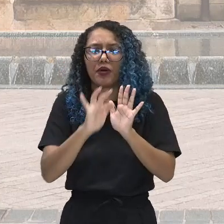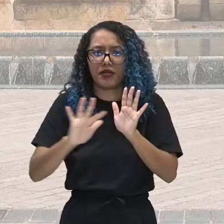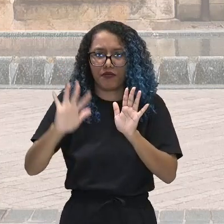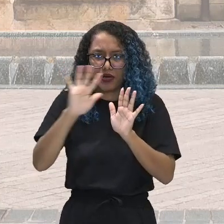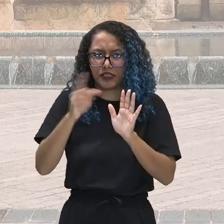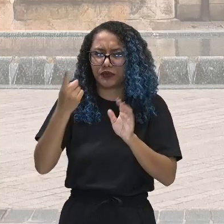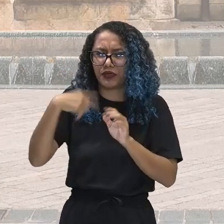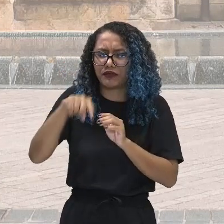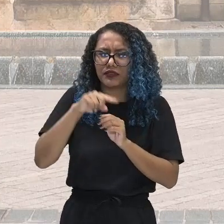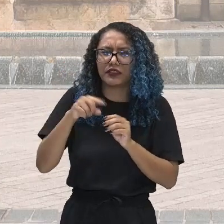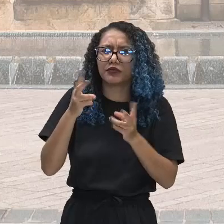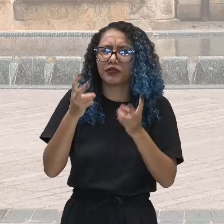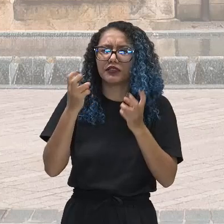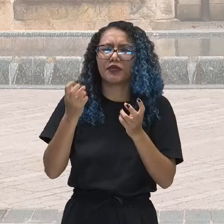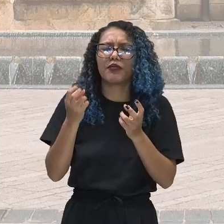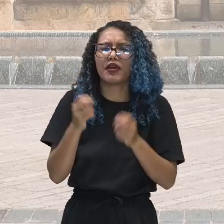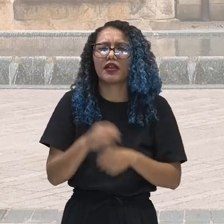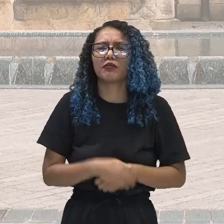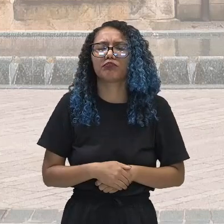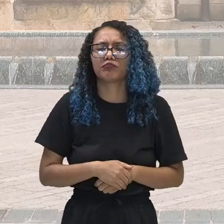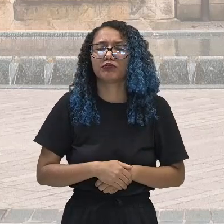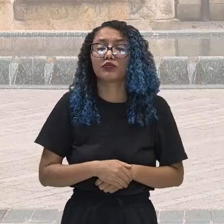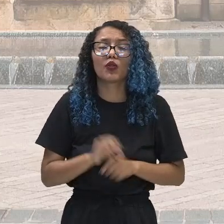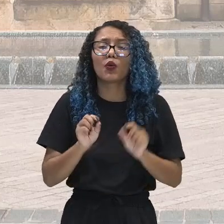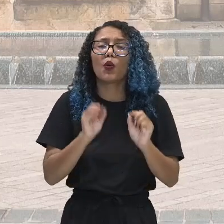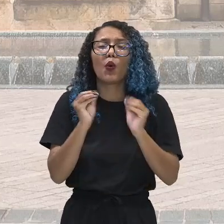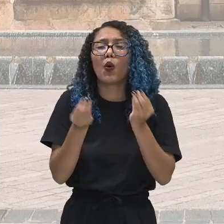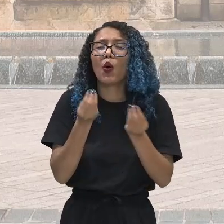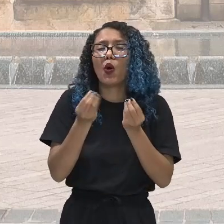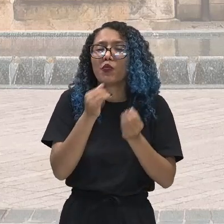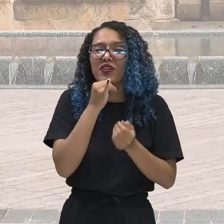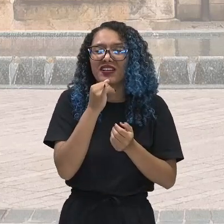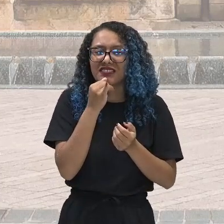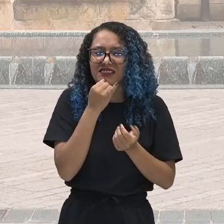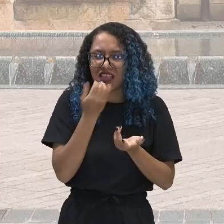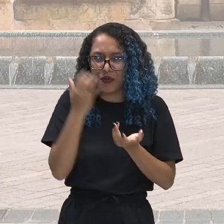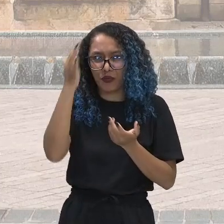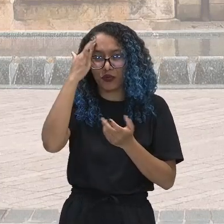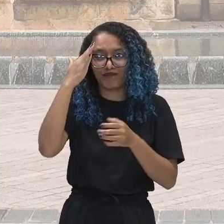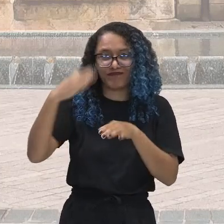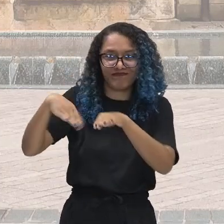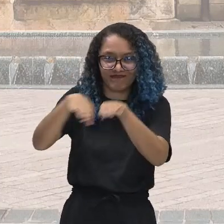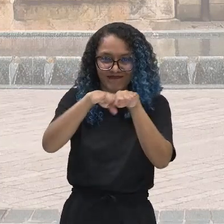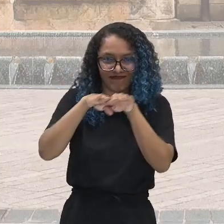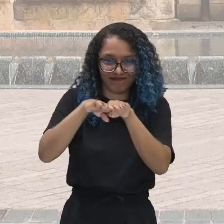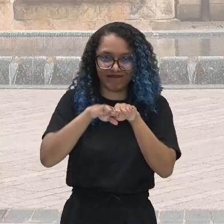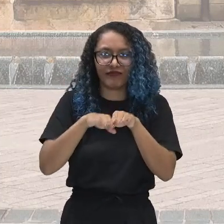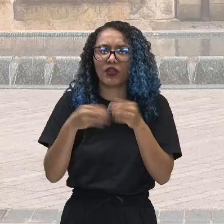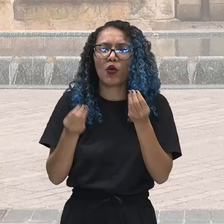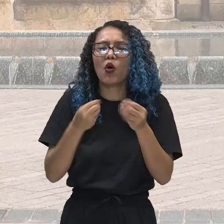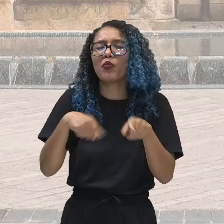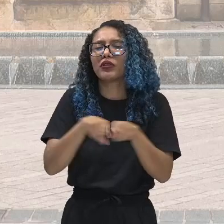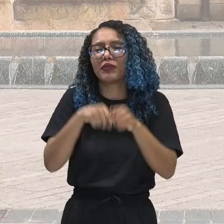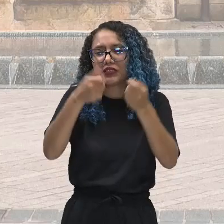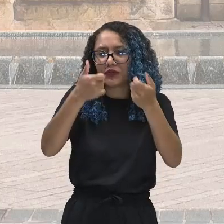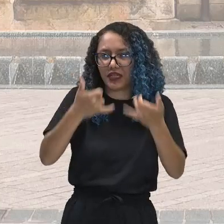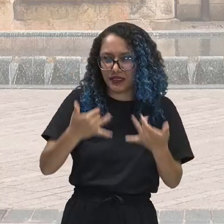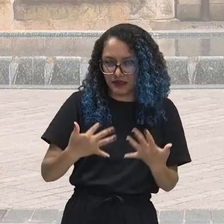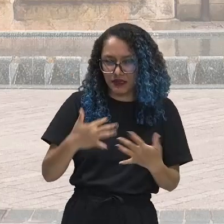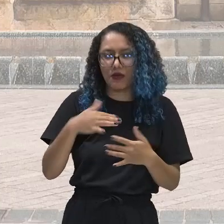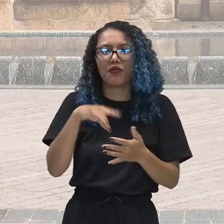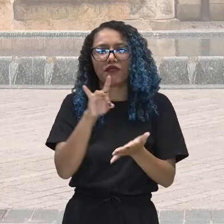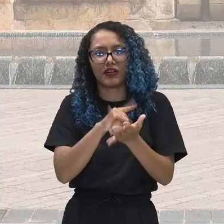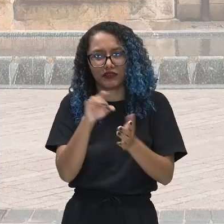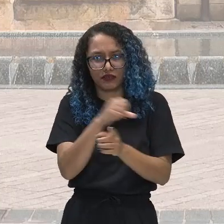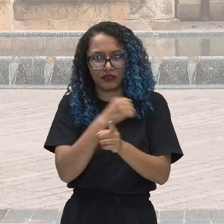para vocês terem uma exemplificação dessa consciência coletiva, desse fato social, do que é normal e